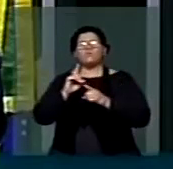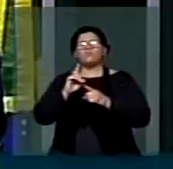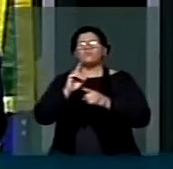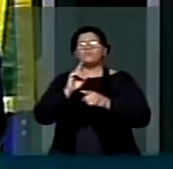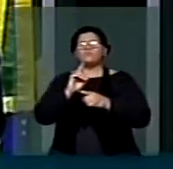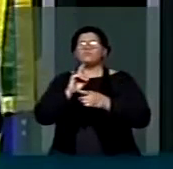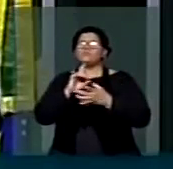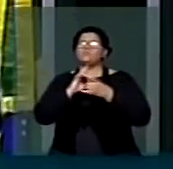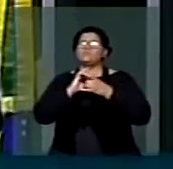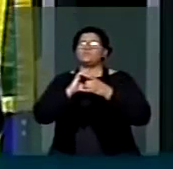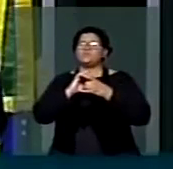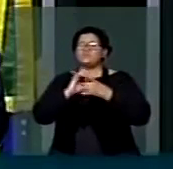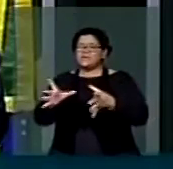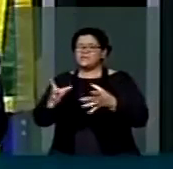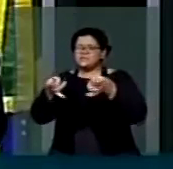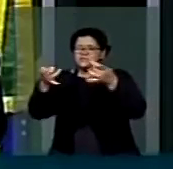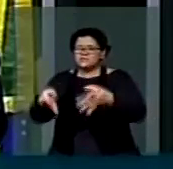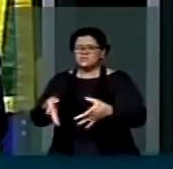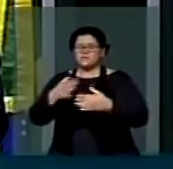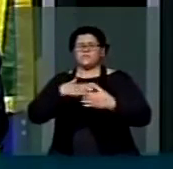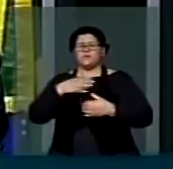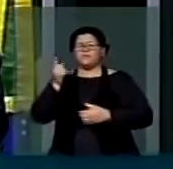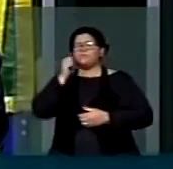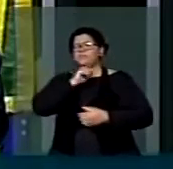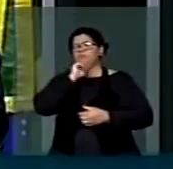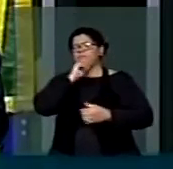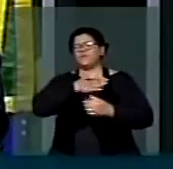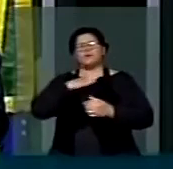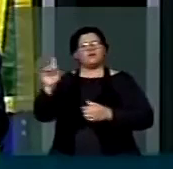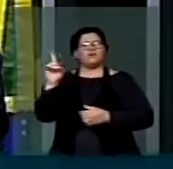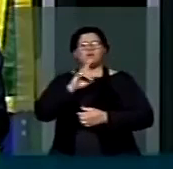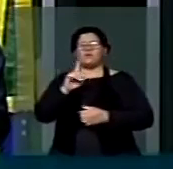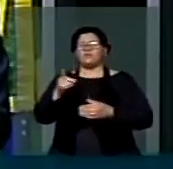poupe a minha mãe.